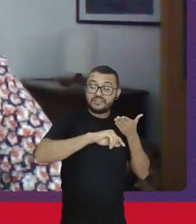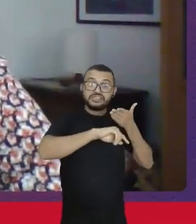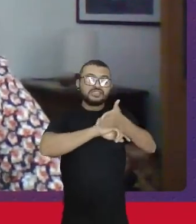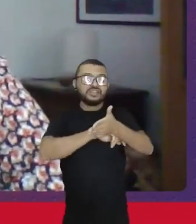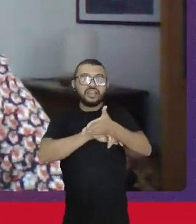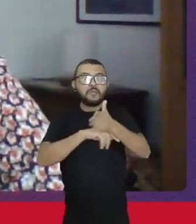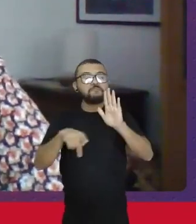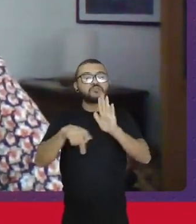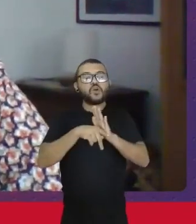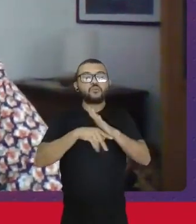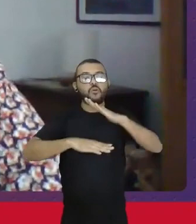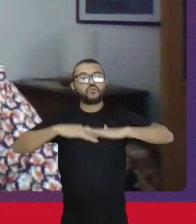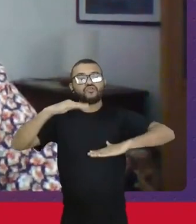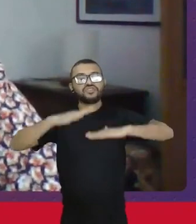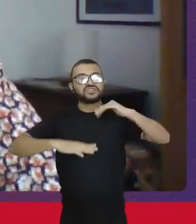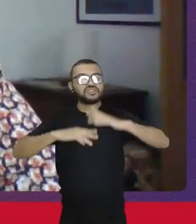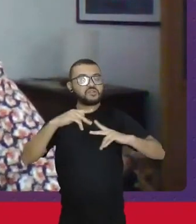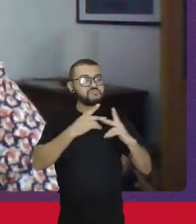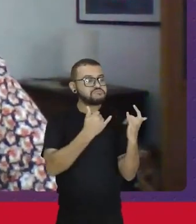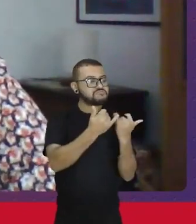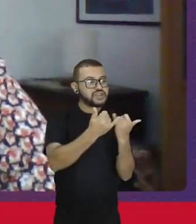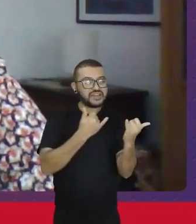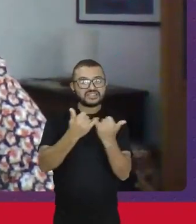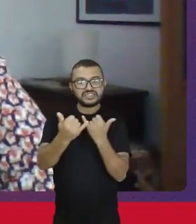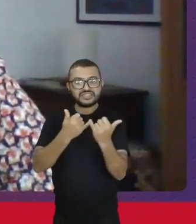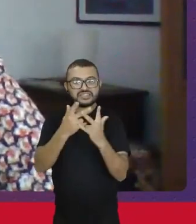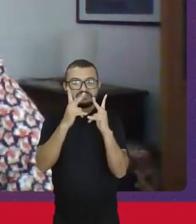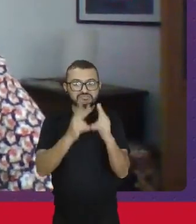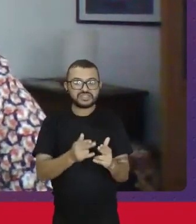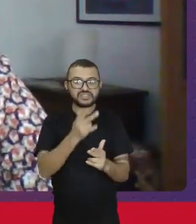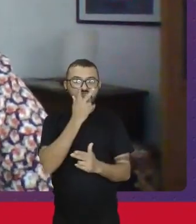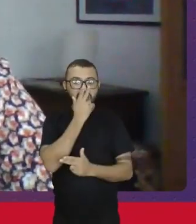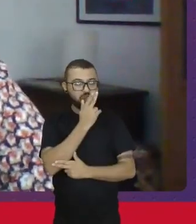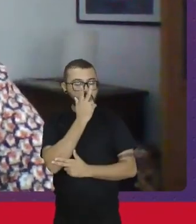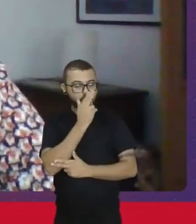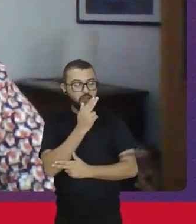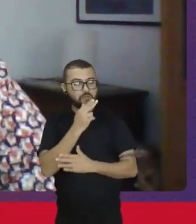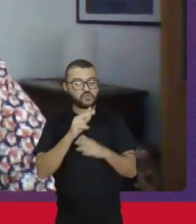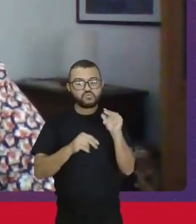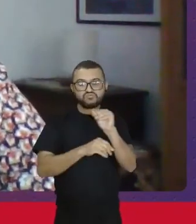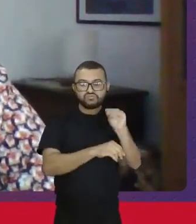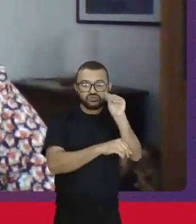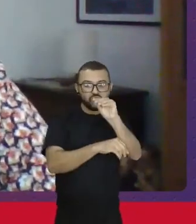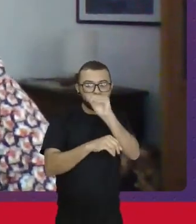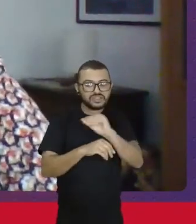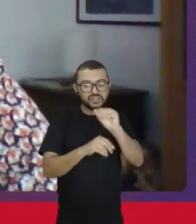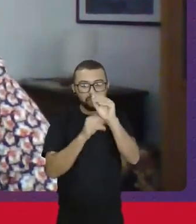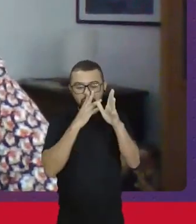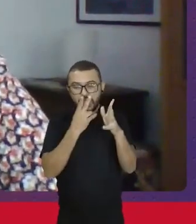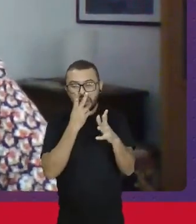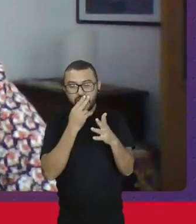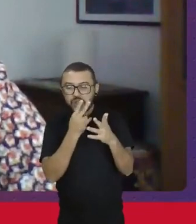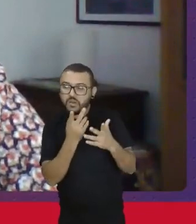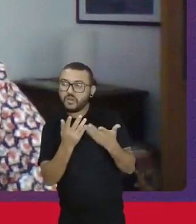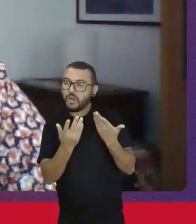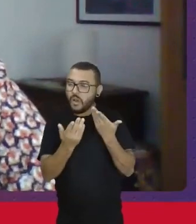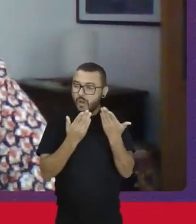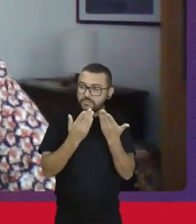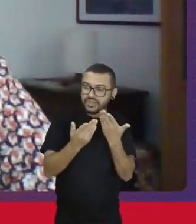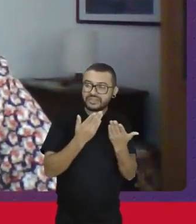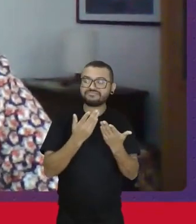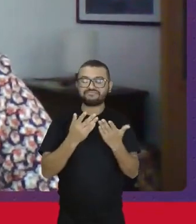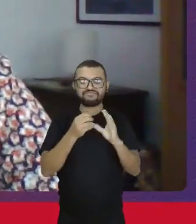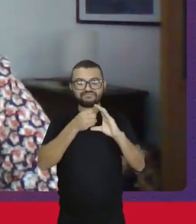se insiram em determinadas profissões e ocupações que estão muito